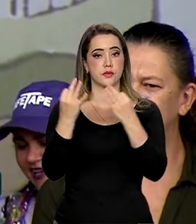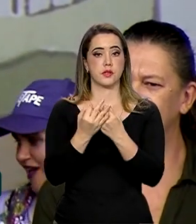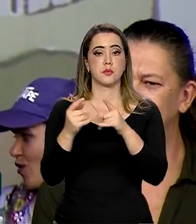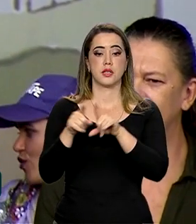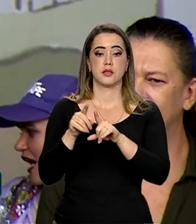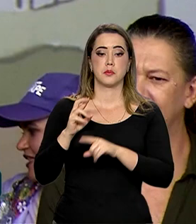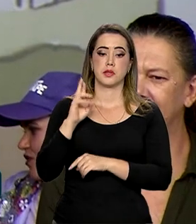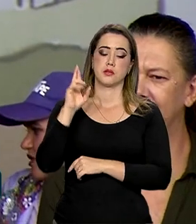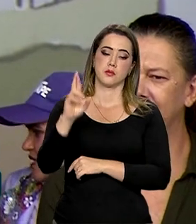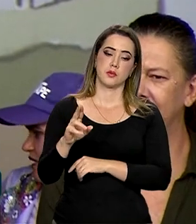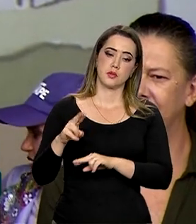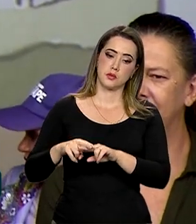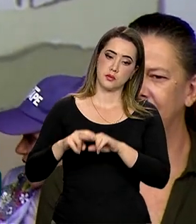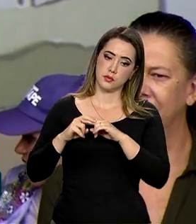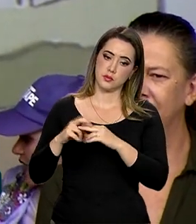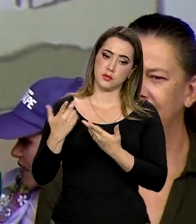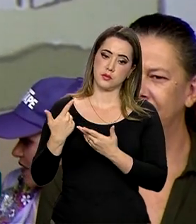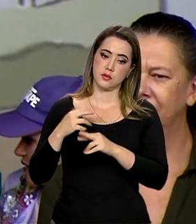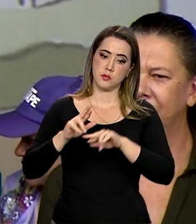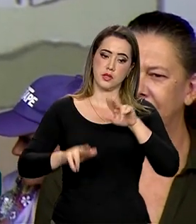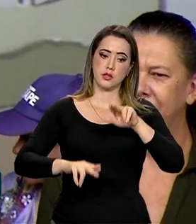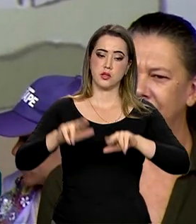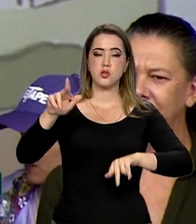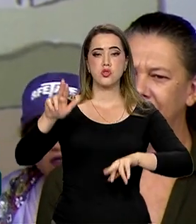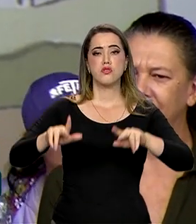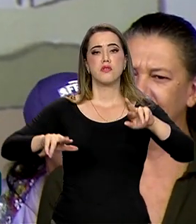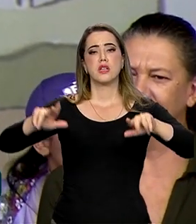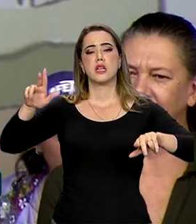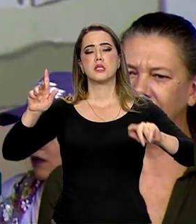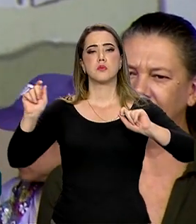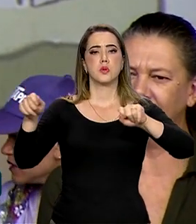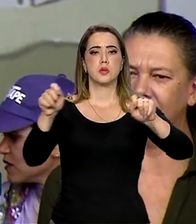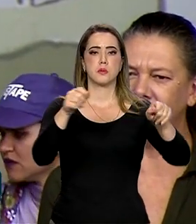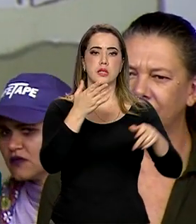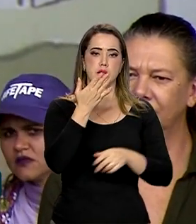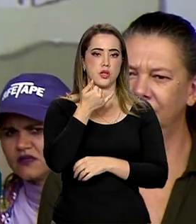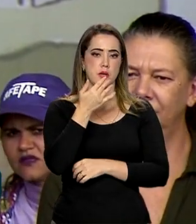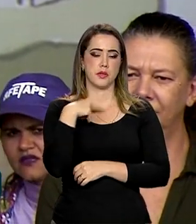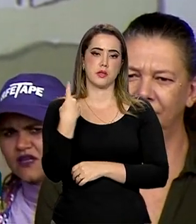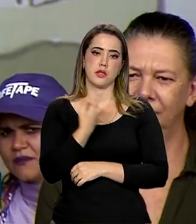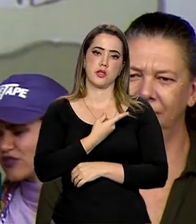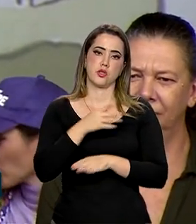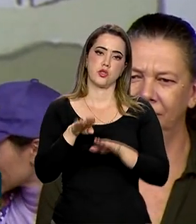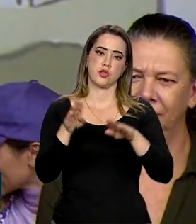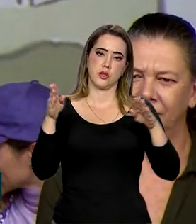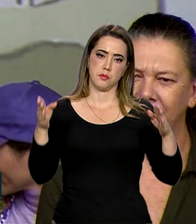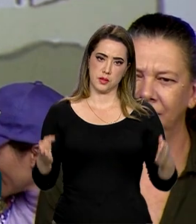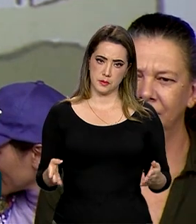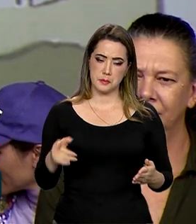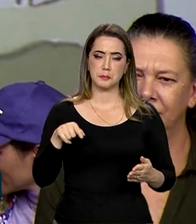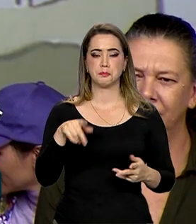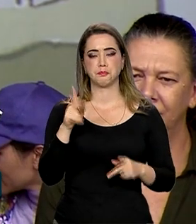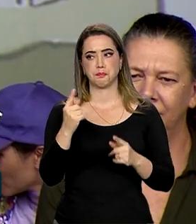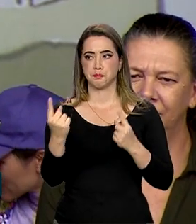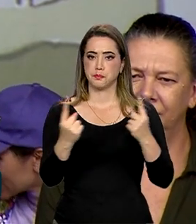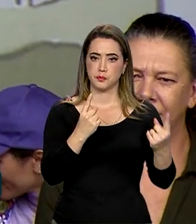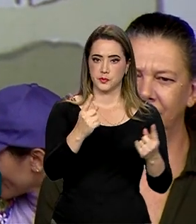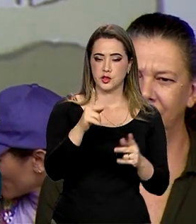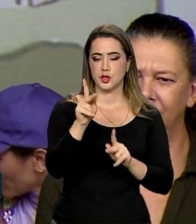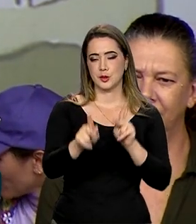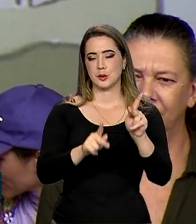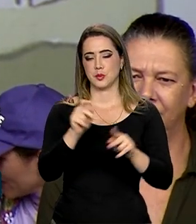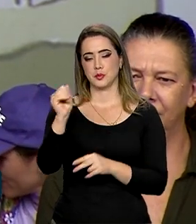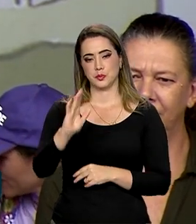também pela diversificação dos alimentos que vão para a mesa do